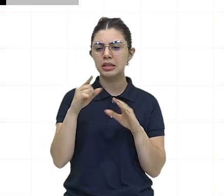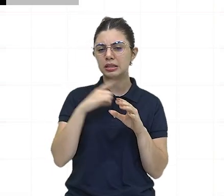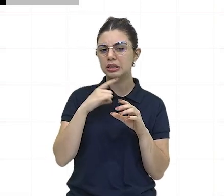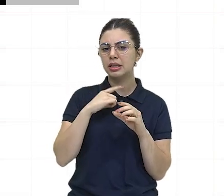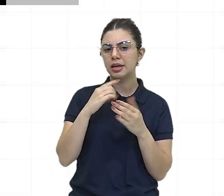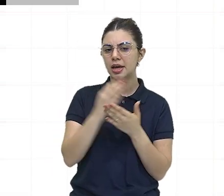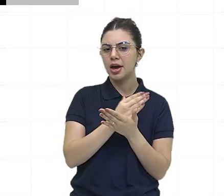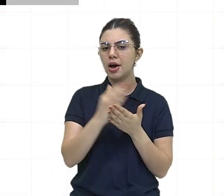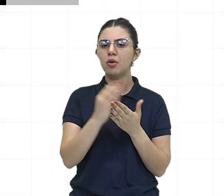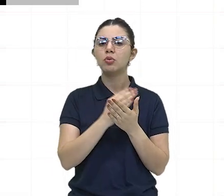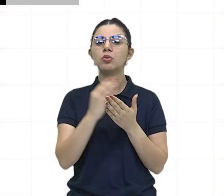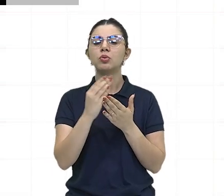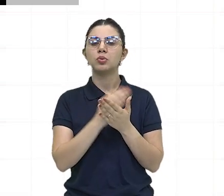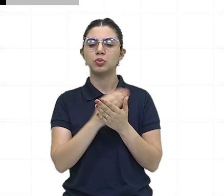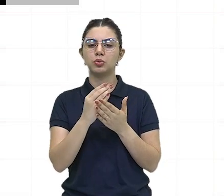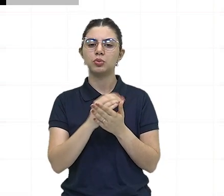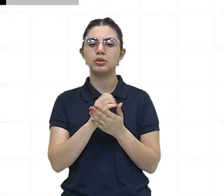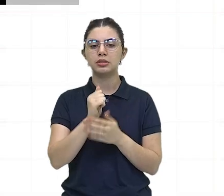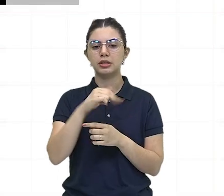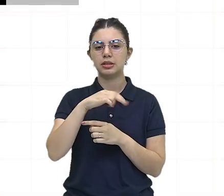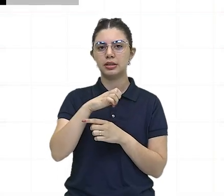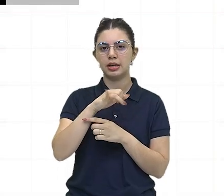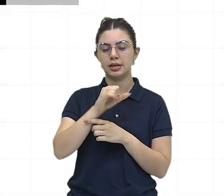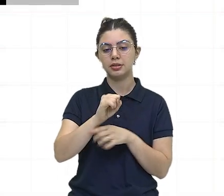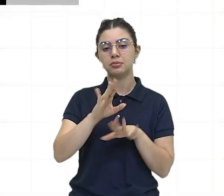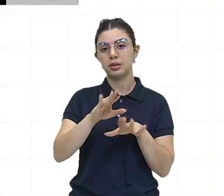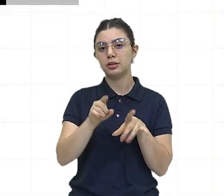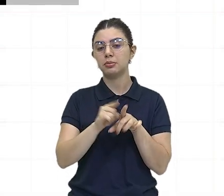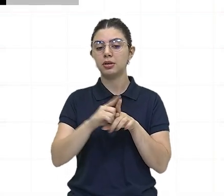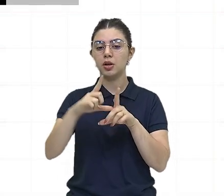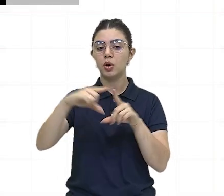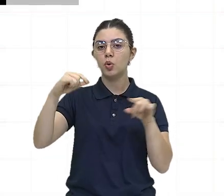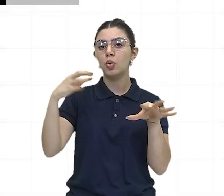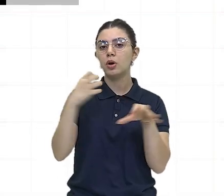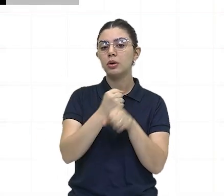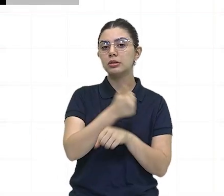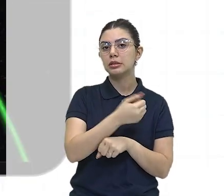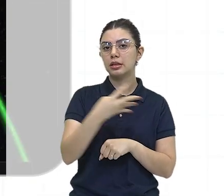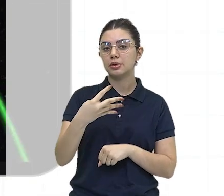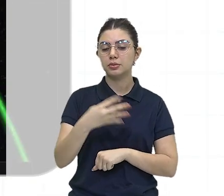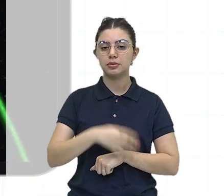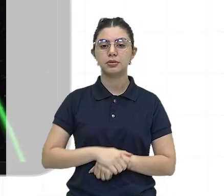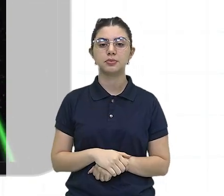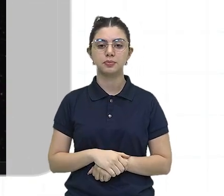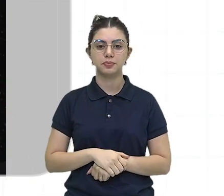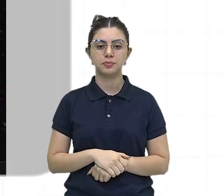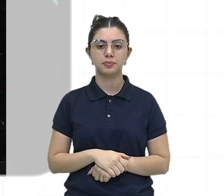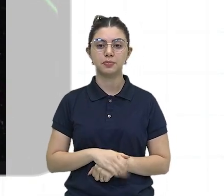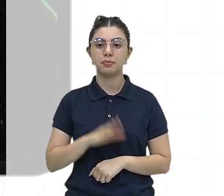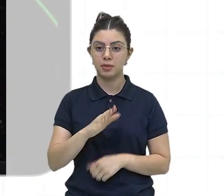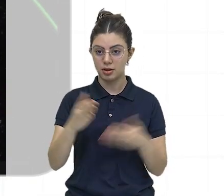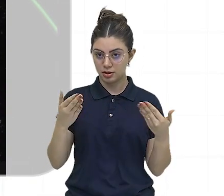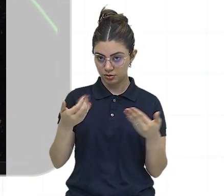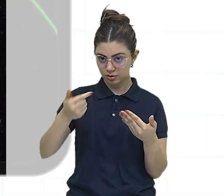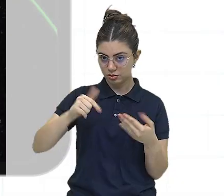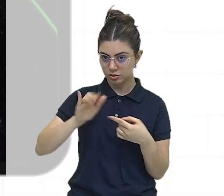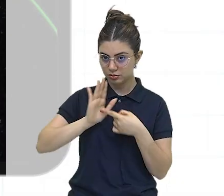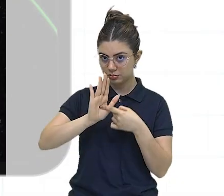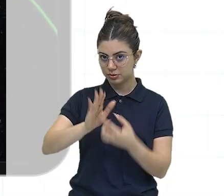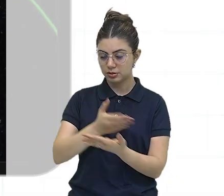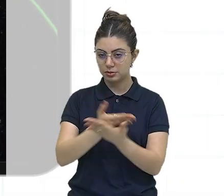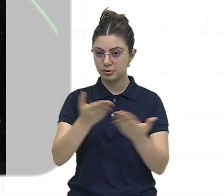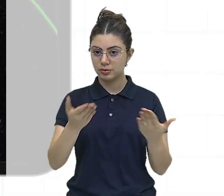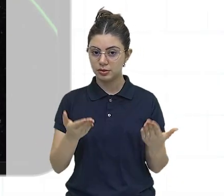E possui 14 luas conhecidas. Para vocês, então, aí o nosso sistema solar com